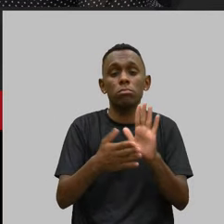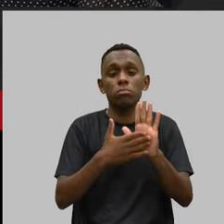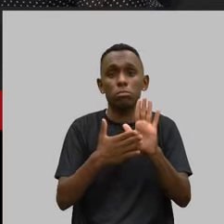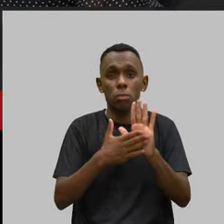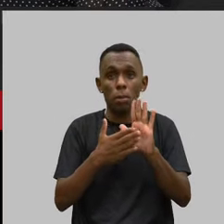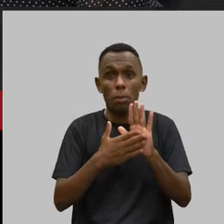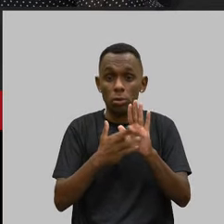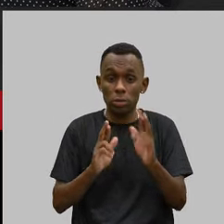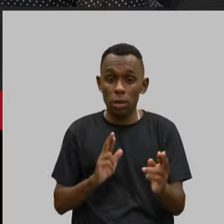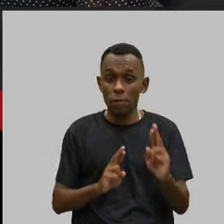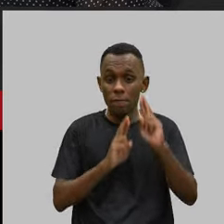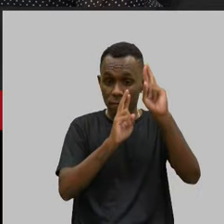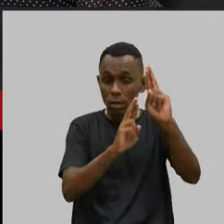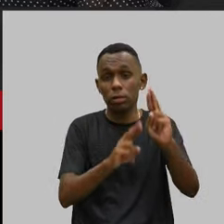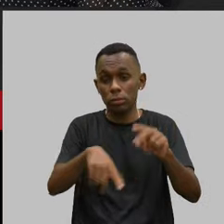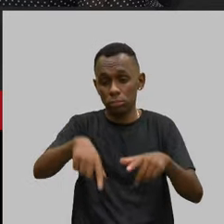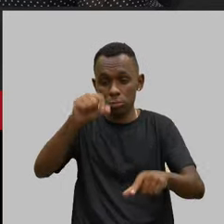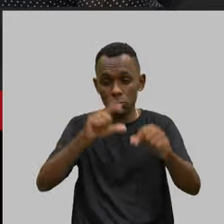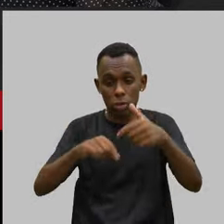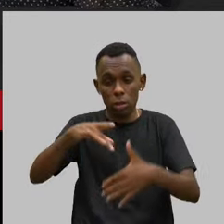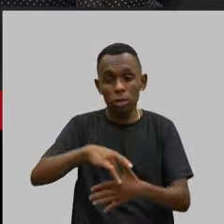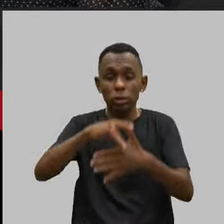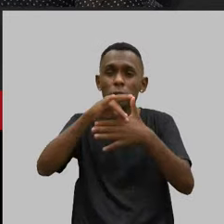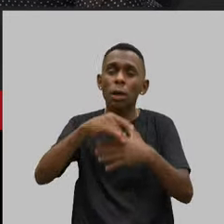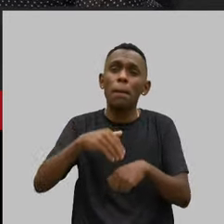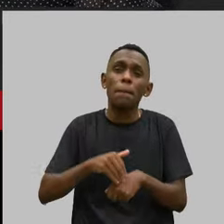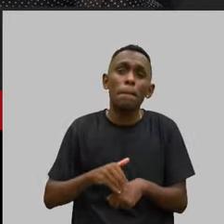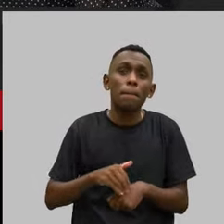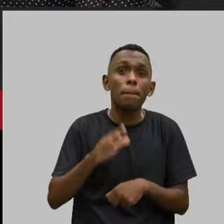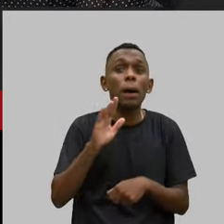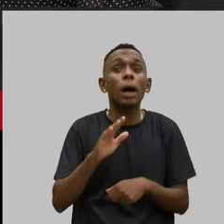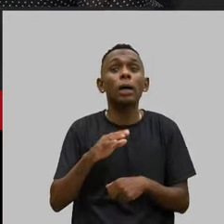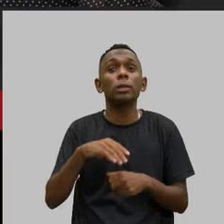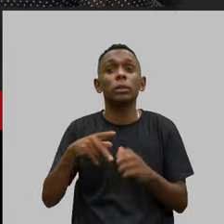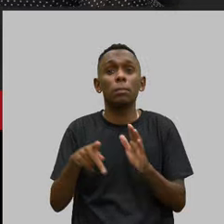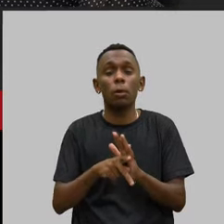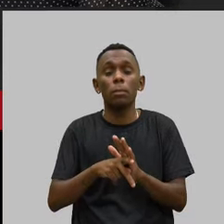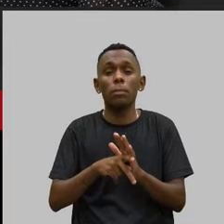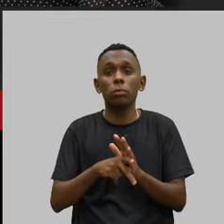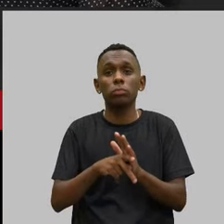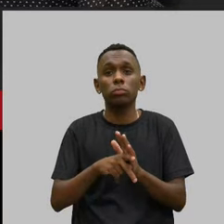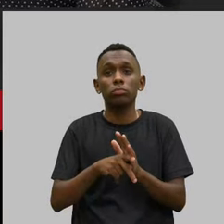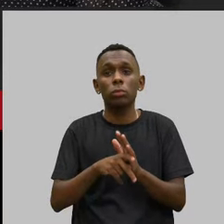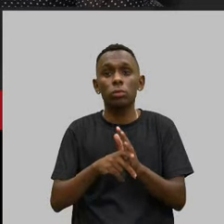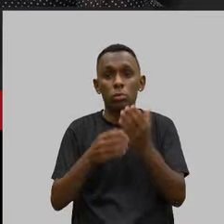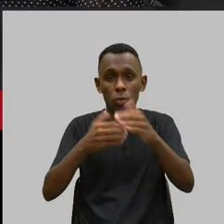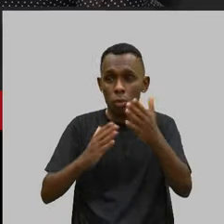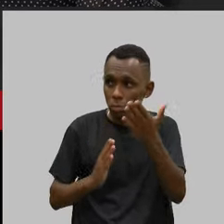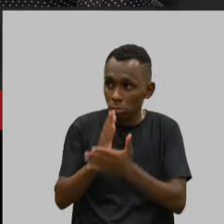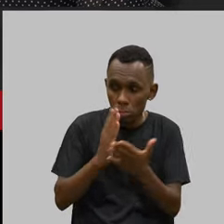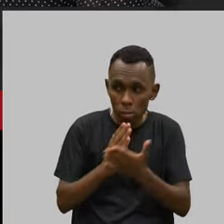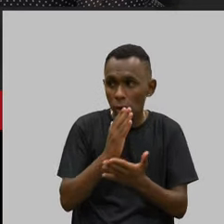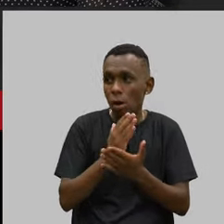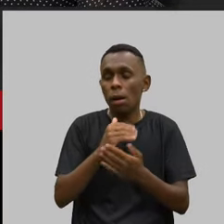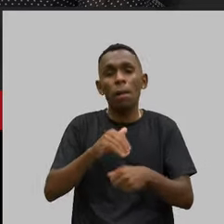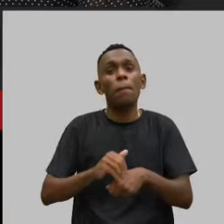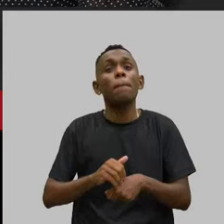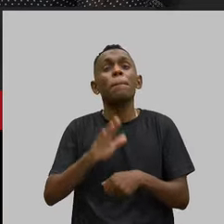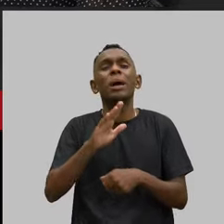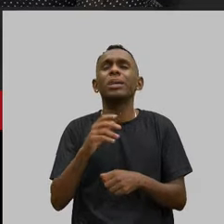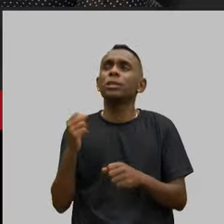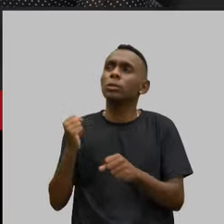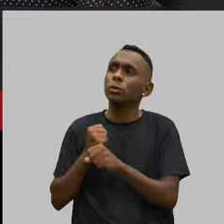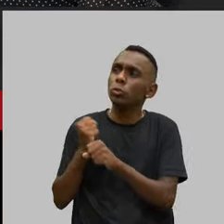seleção de lideranças a gente tem mais de cinco gente teve cinco processos seletivos realizados mais de 450 nomeações feitas desde